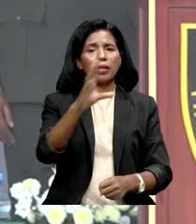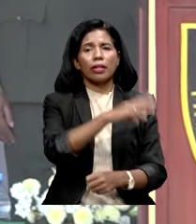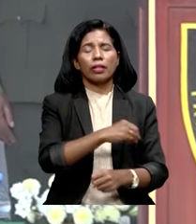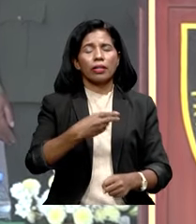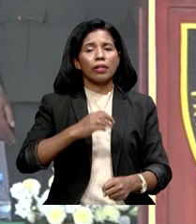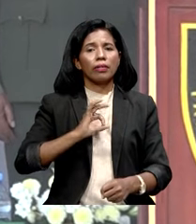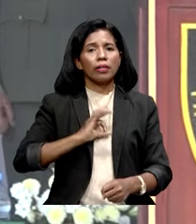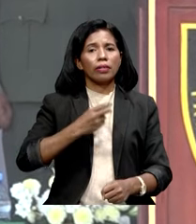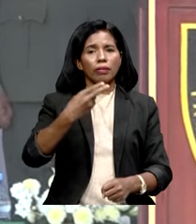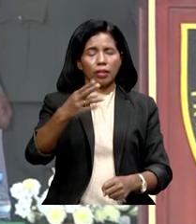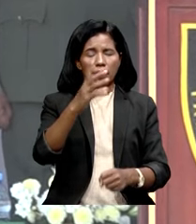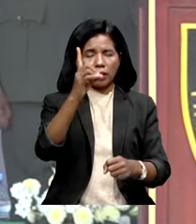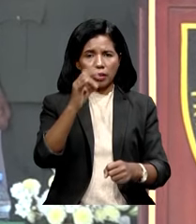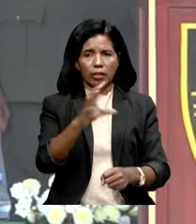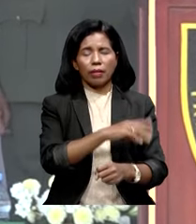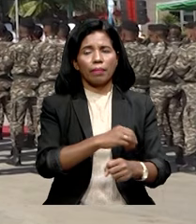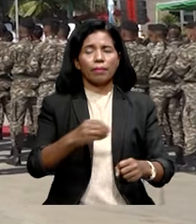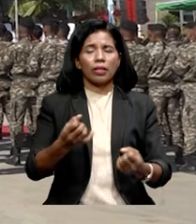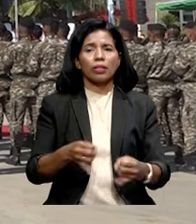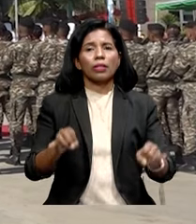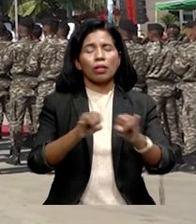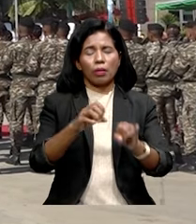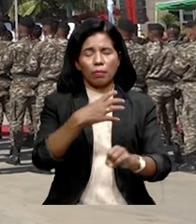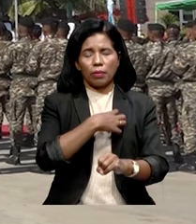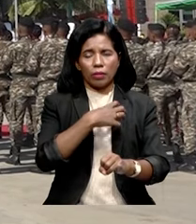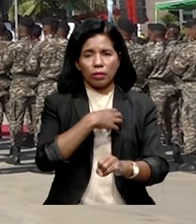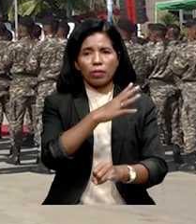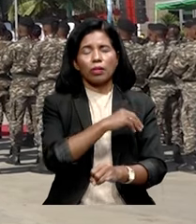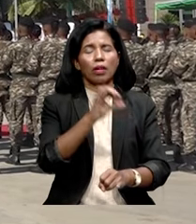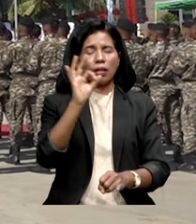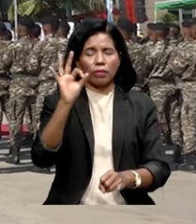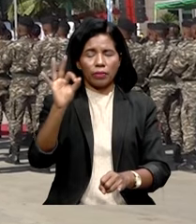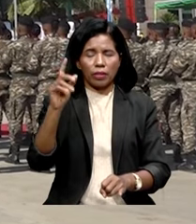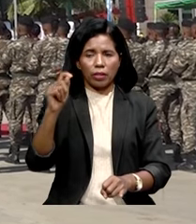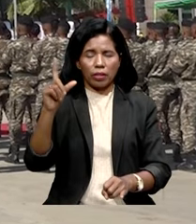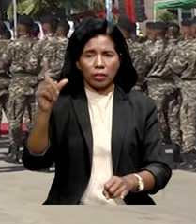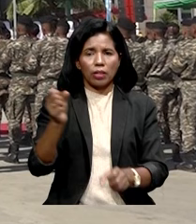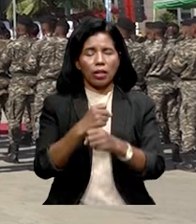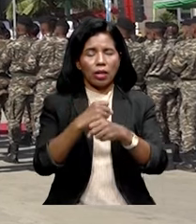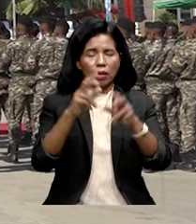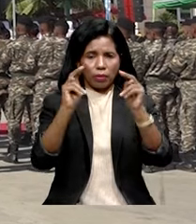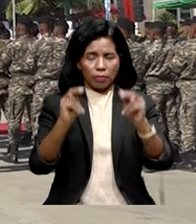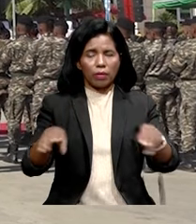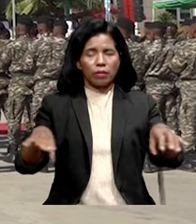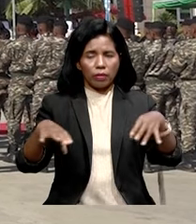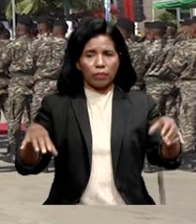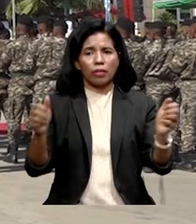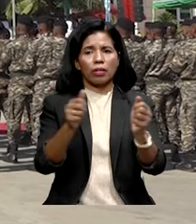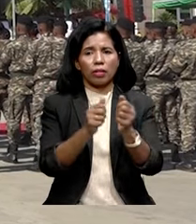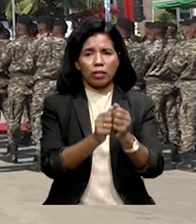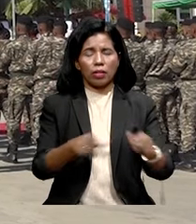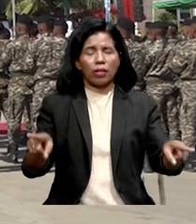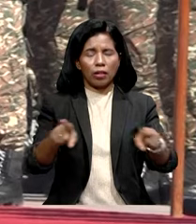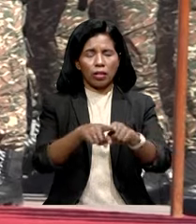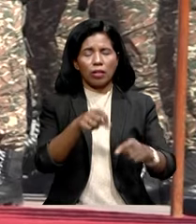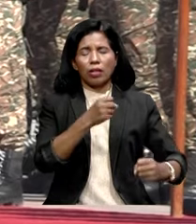reformado Lerian Antimur Hateten, instituição PNTL no FFDTL, precisa dupla função, no PNTL belala o serviço FFDTL